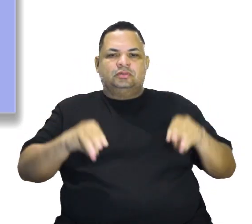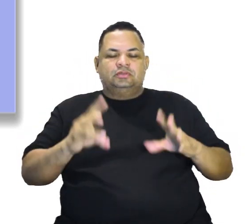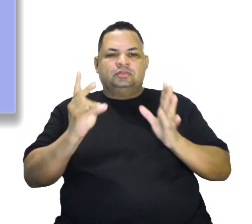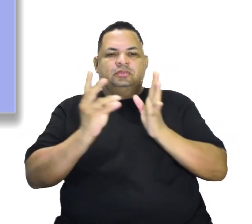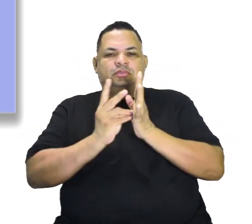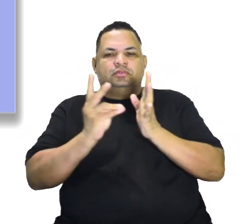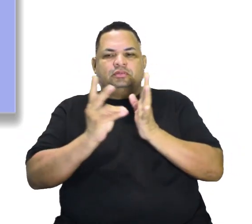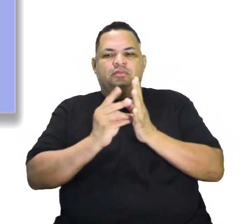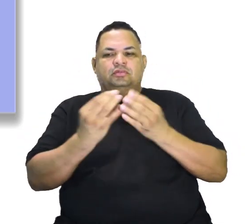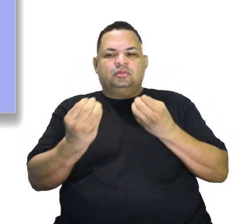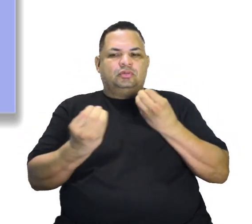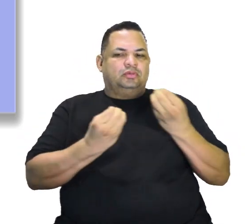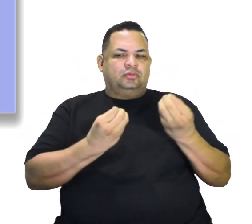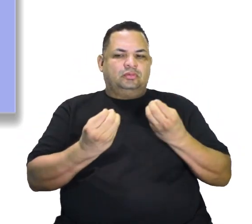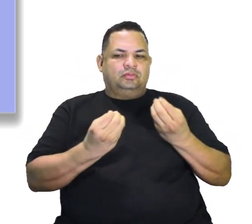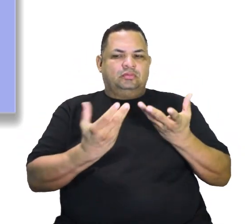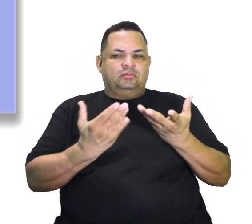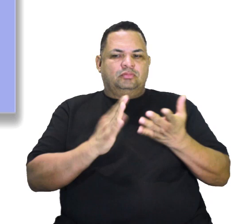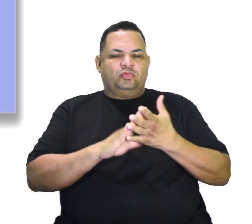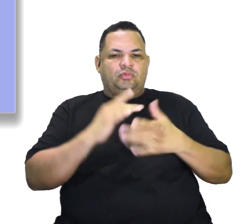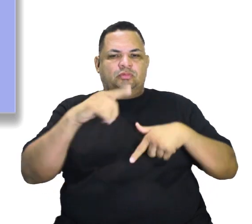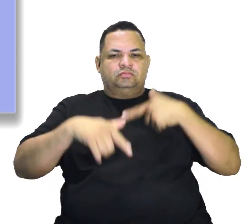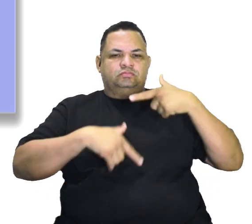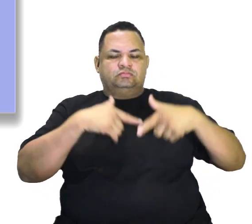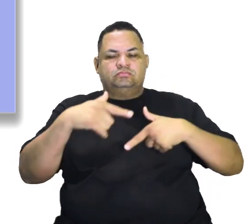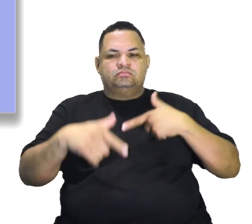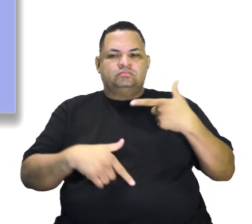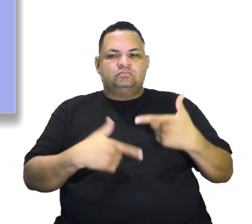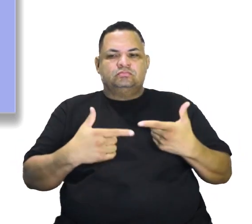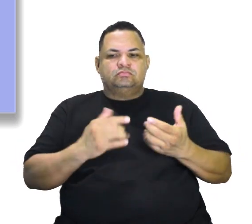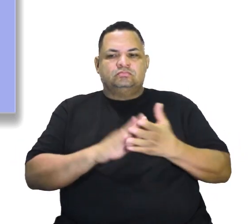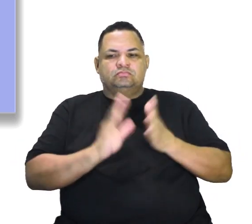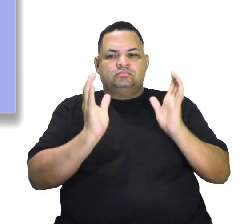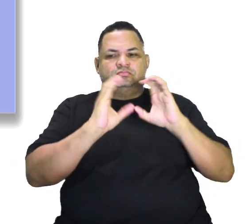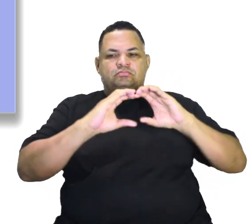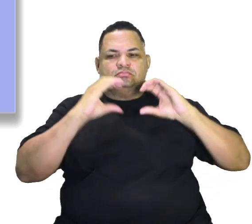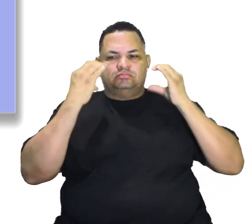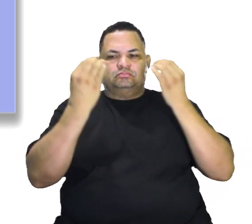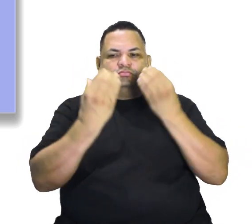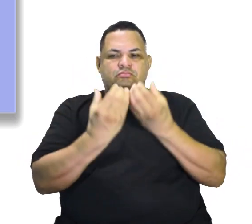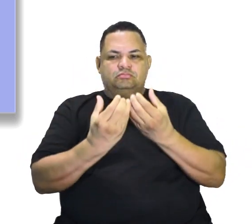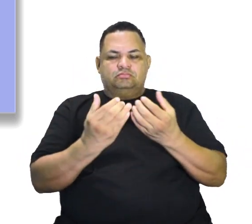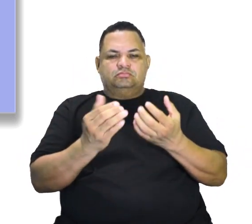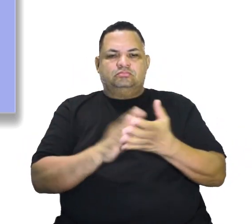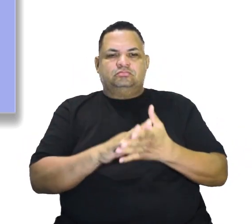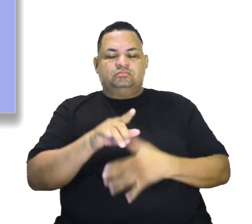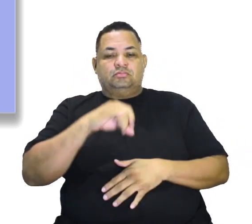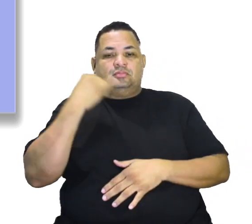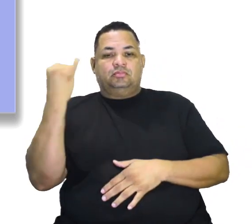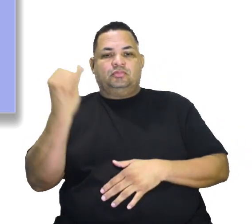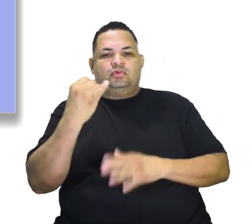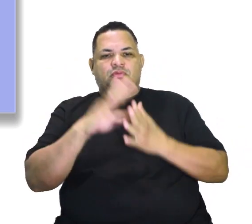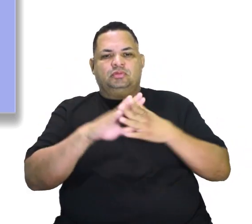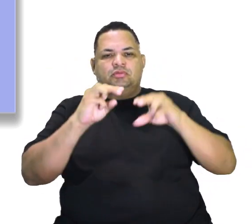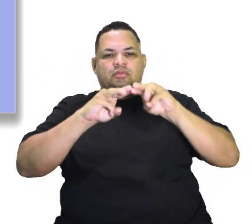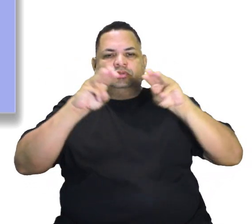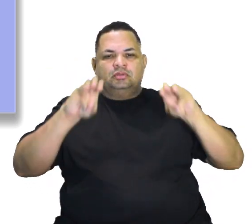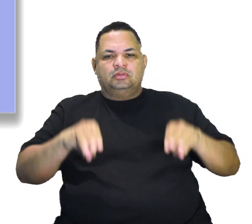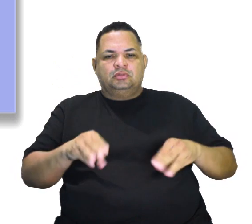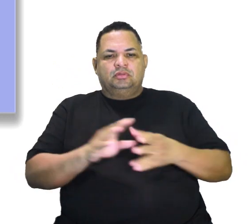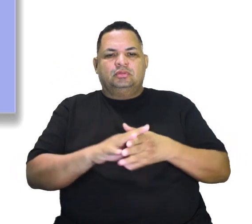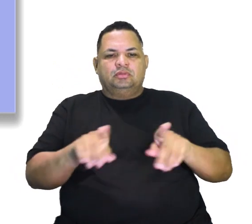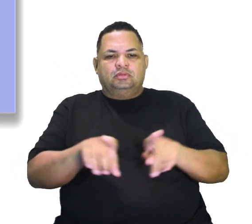Indígena, como que é o trabalho dessas comunidades e a importância do museu